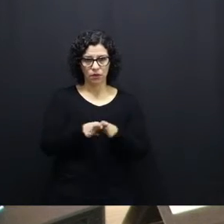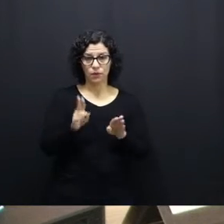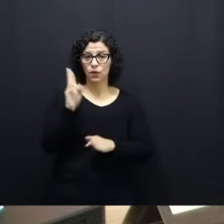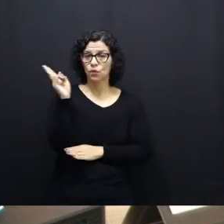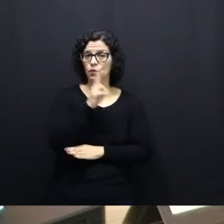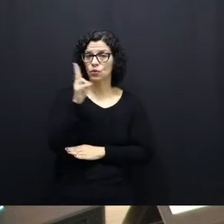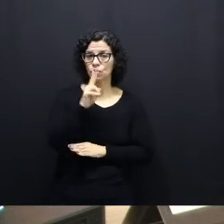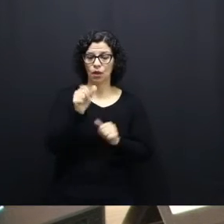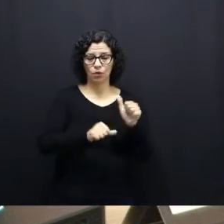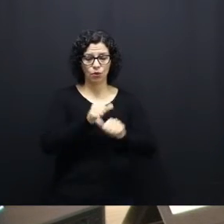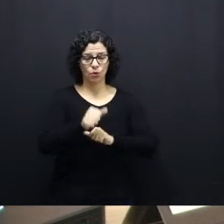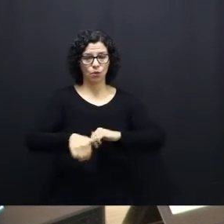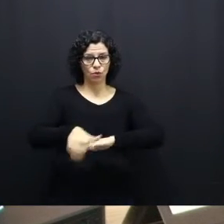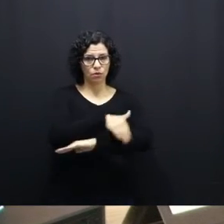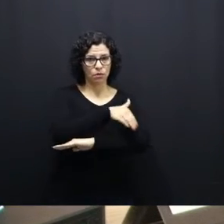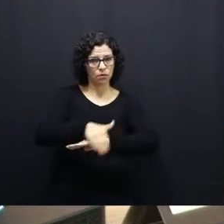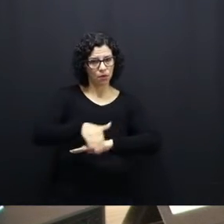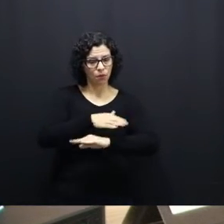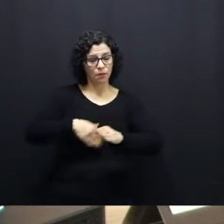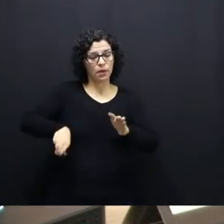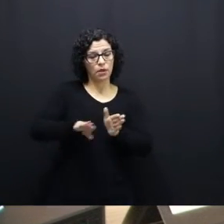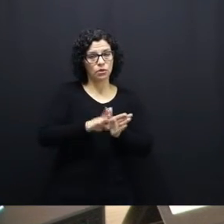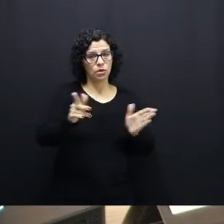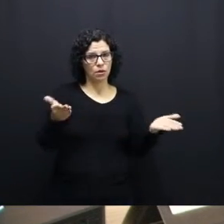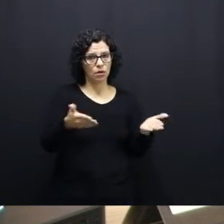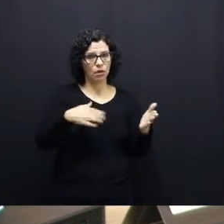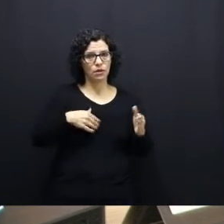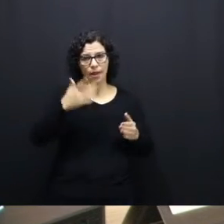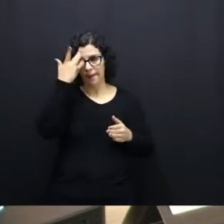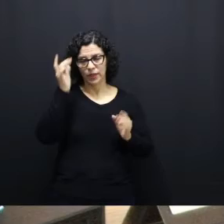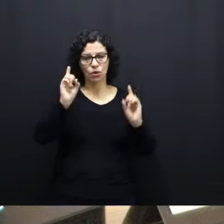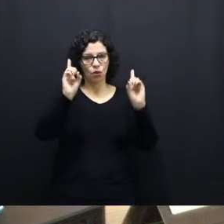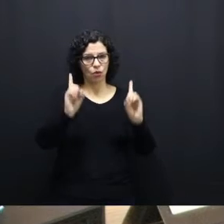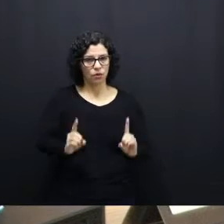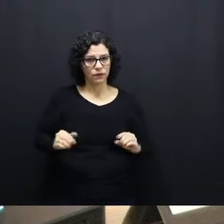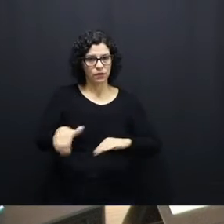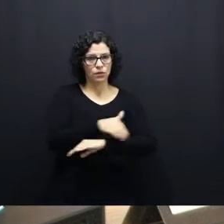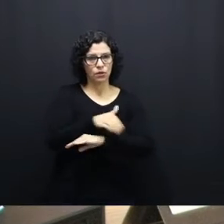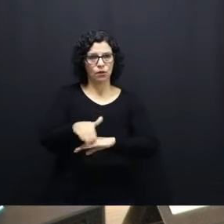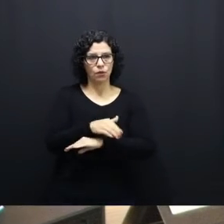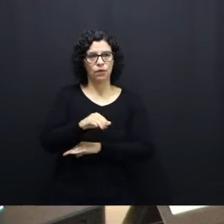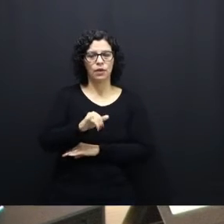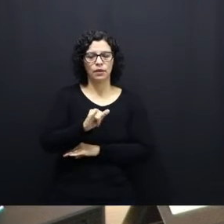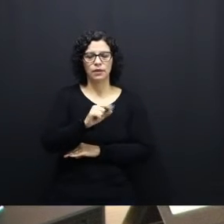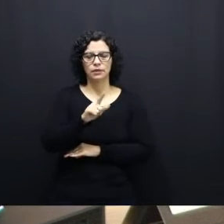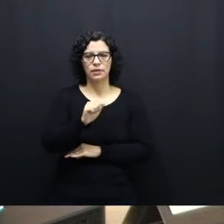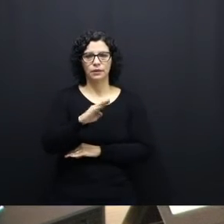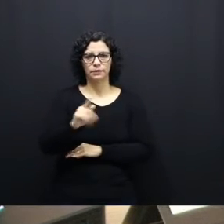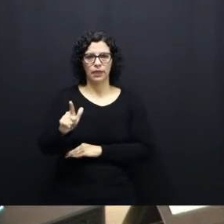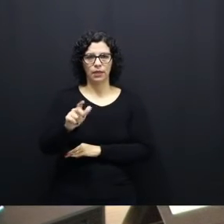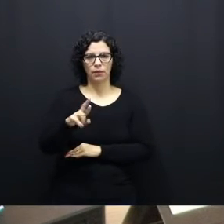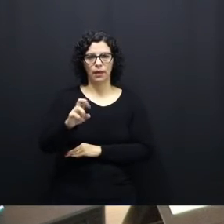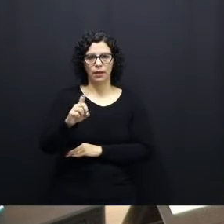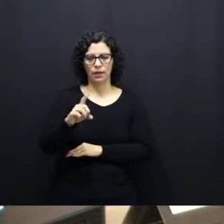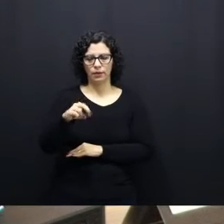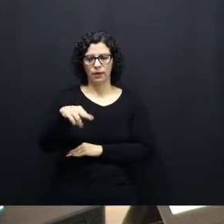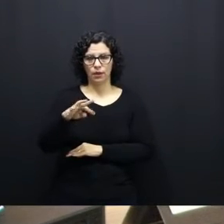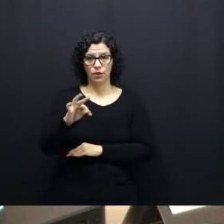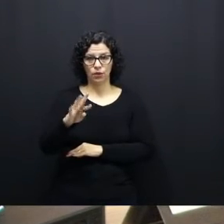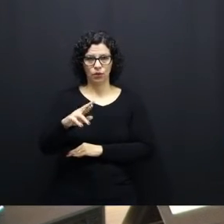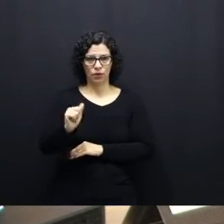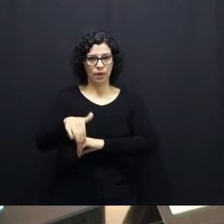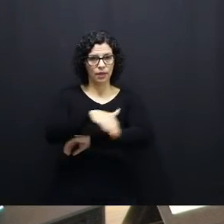urgentemente a recuperação das Calçadas e acesso para deficiente da Rua Dona Izabel A Redentora esquina com a